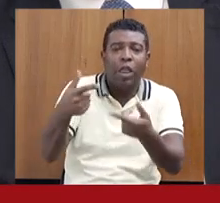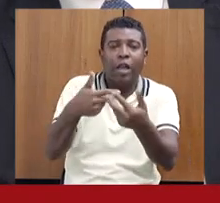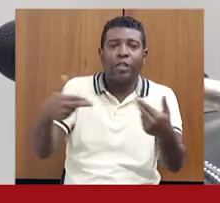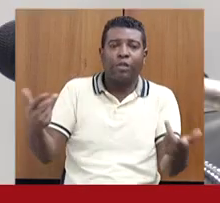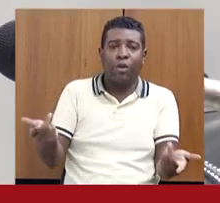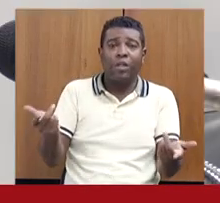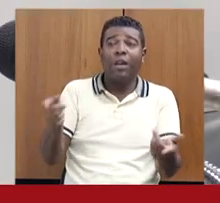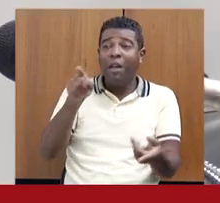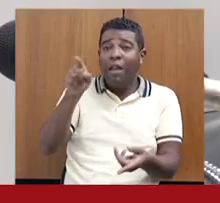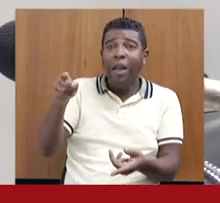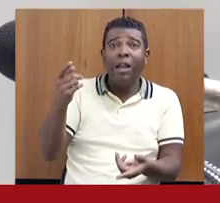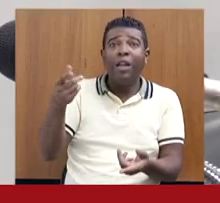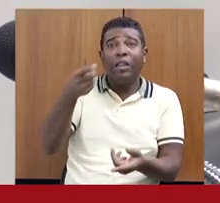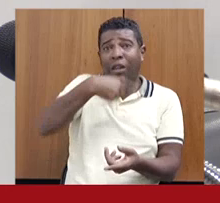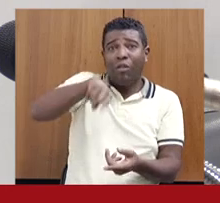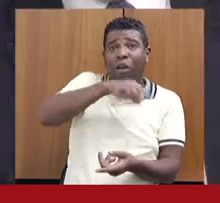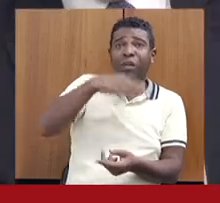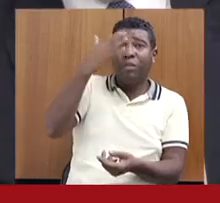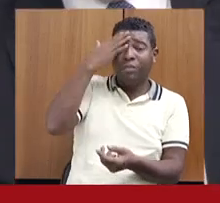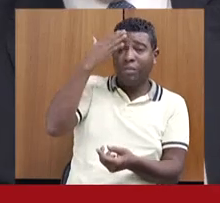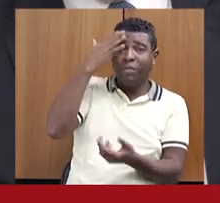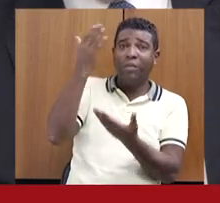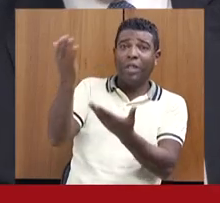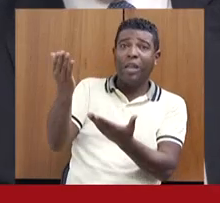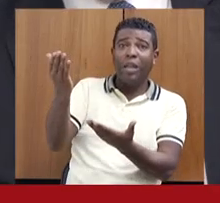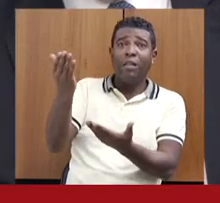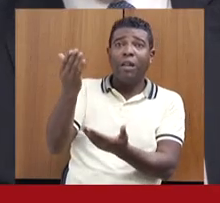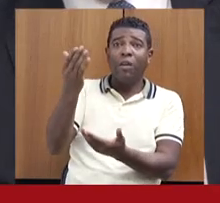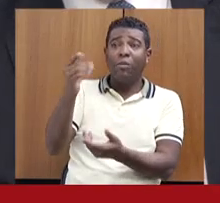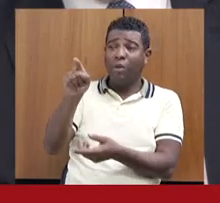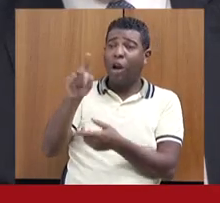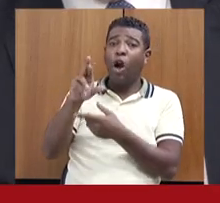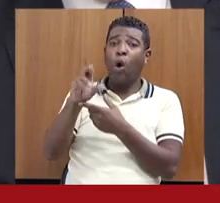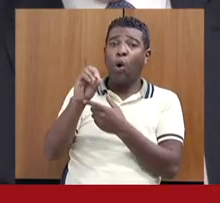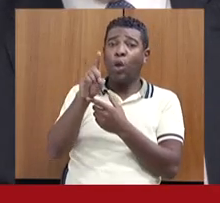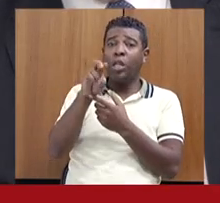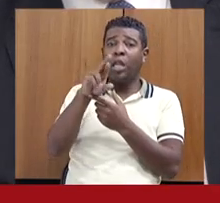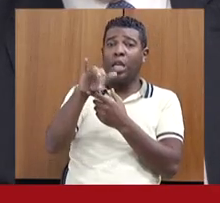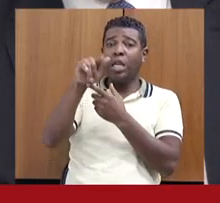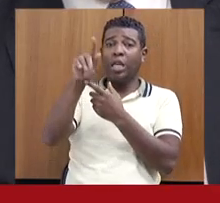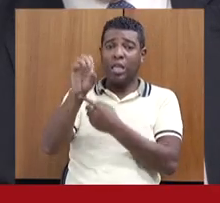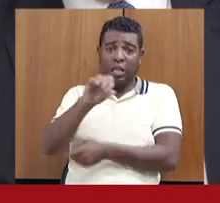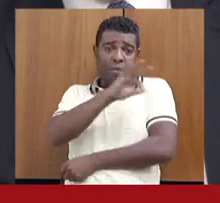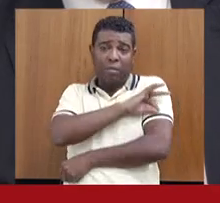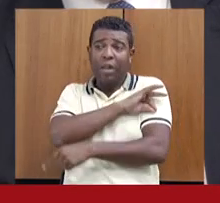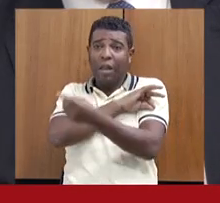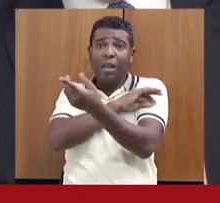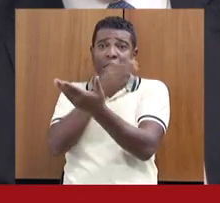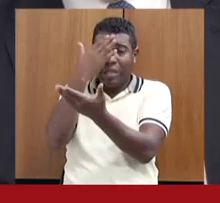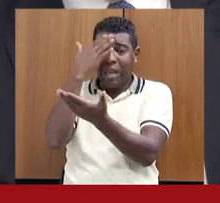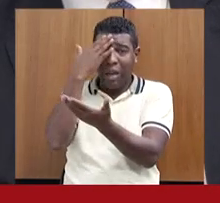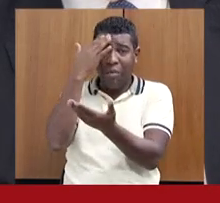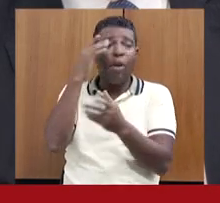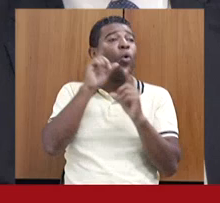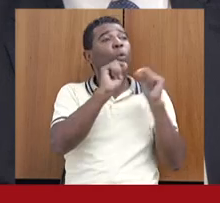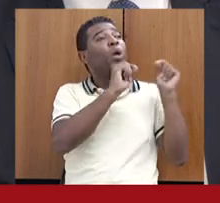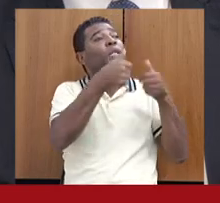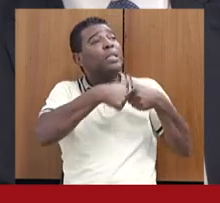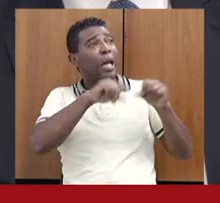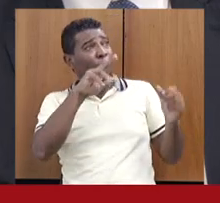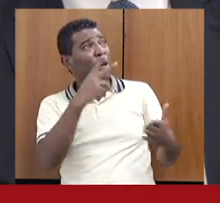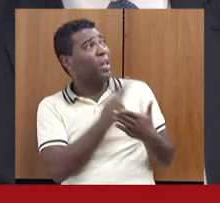o entendimento que ele tem. E eu tenho certeza que o sargento Rodrigues, dentro do regimento, ele sabe o que está acontecendo aqui, está totalmente,